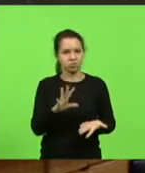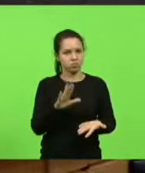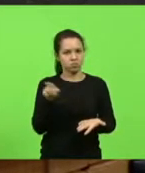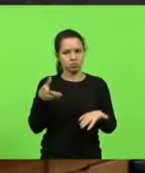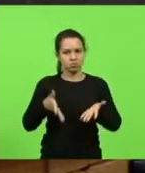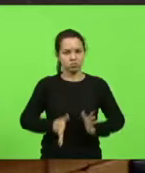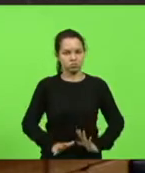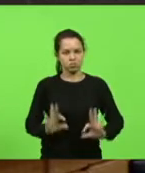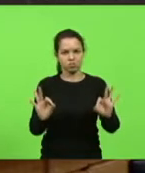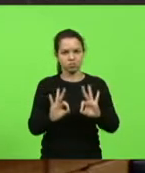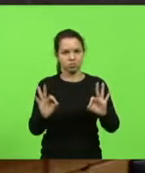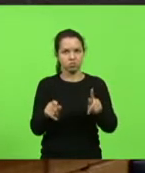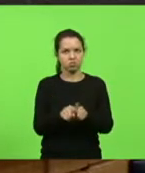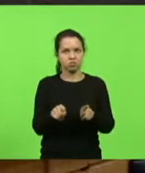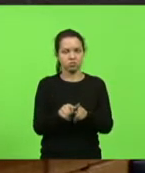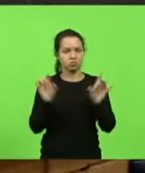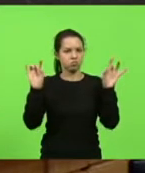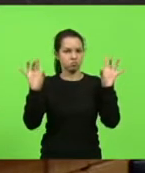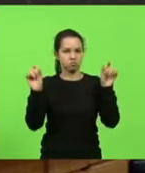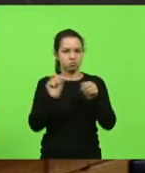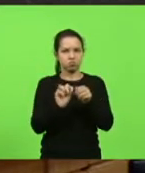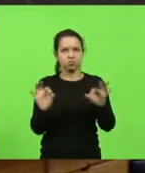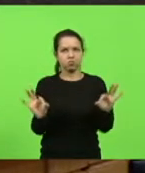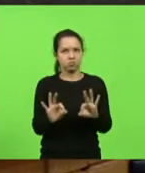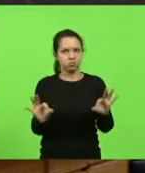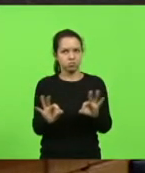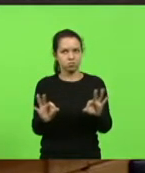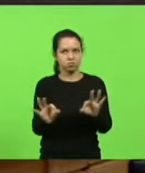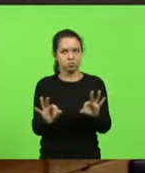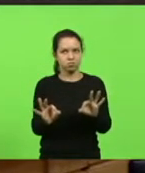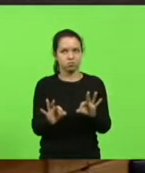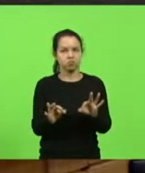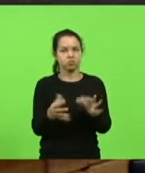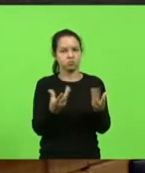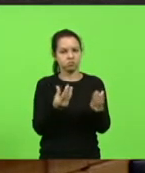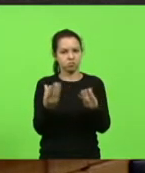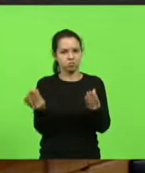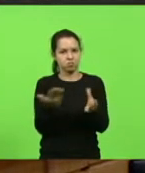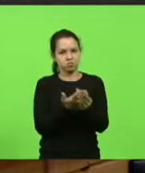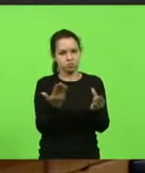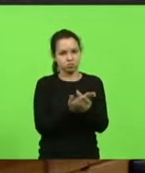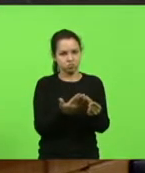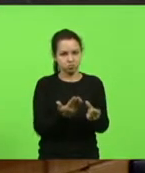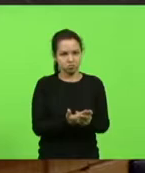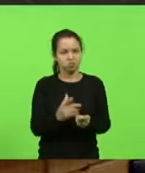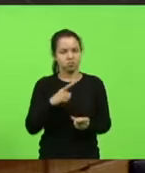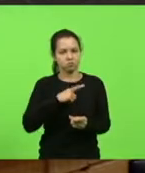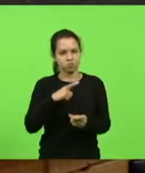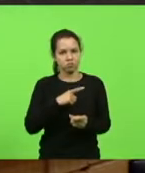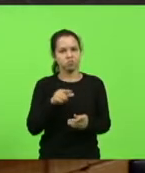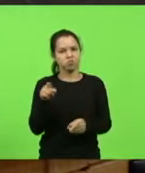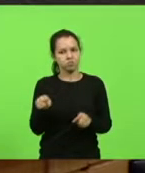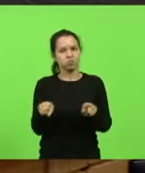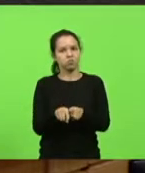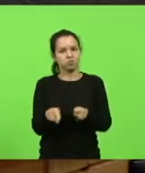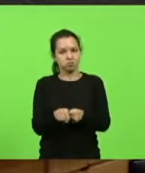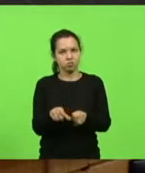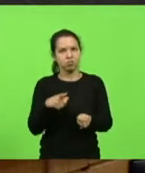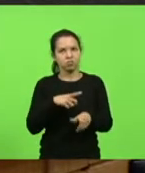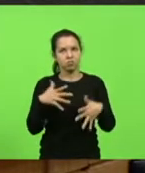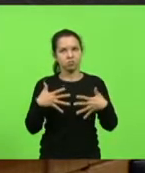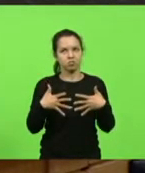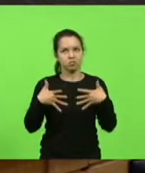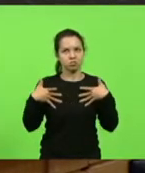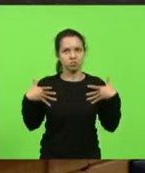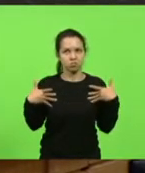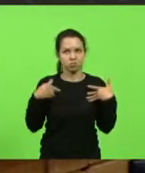né? Mas, enfim, mesmo com tantos processos acumulados, o Lula tem uma homenagem que veio